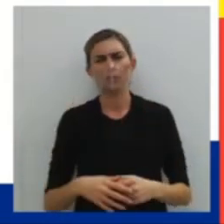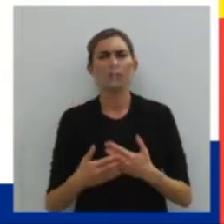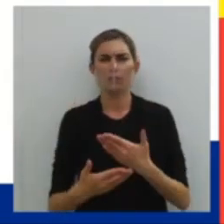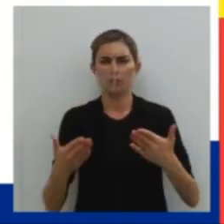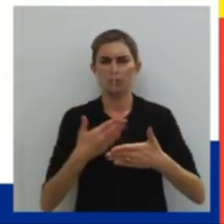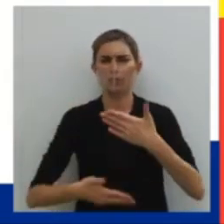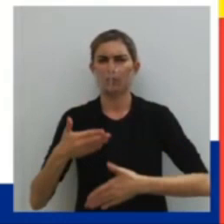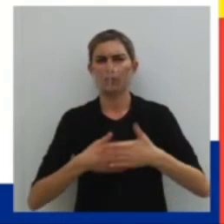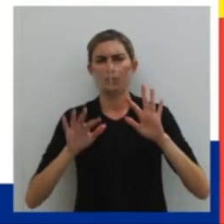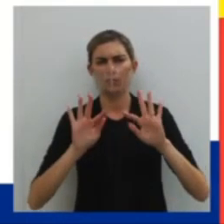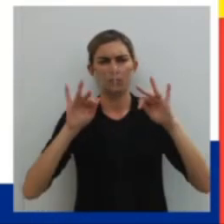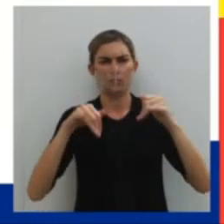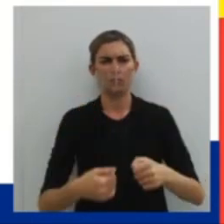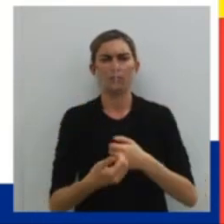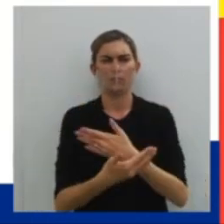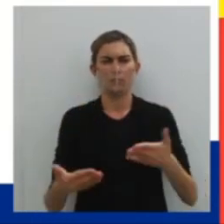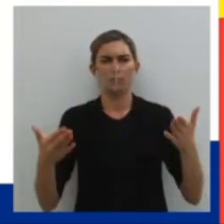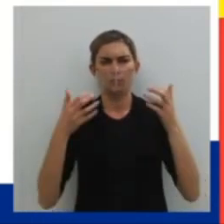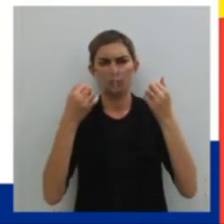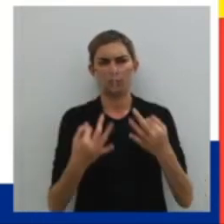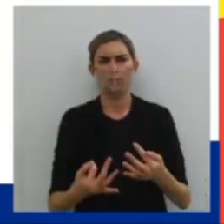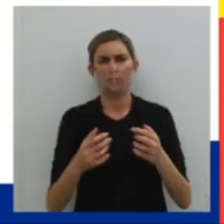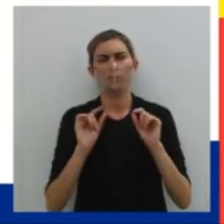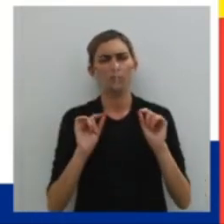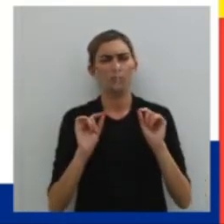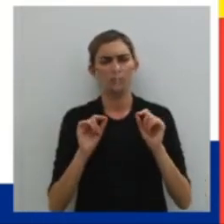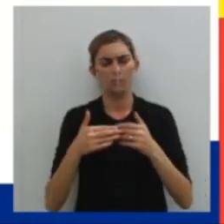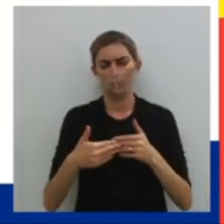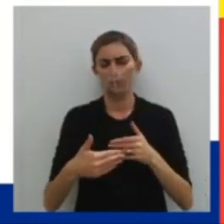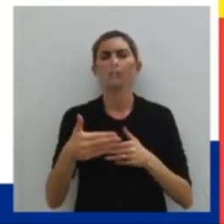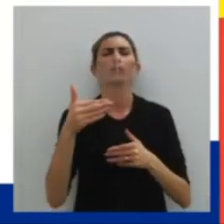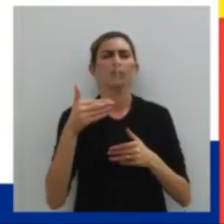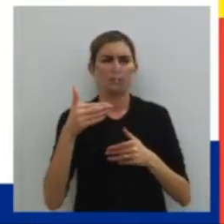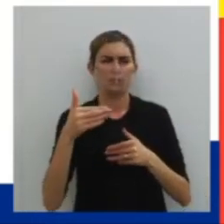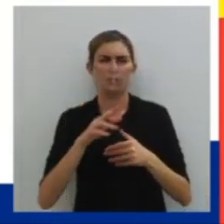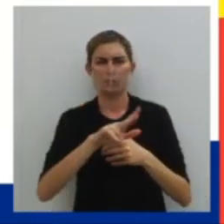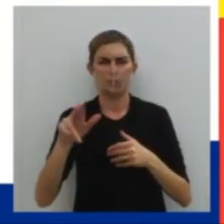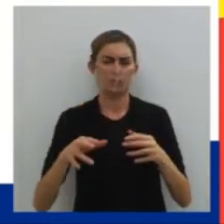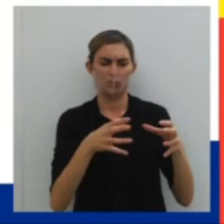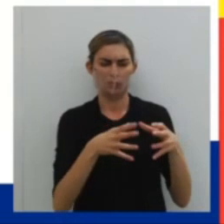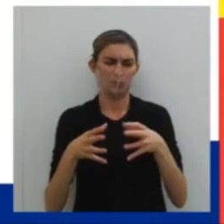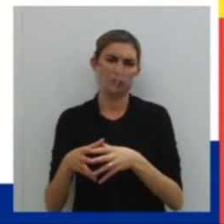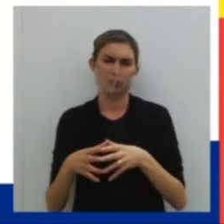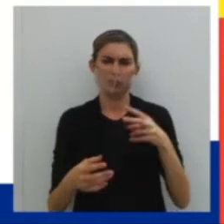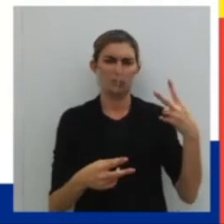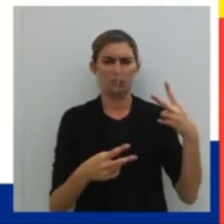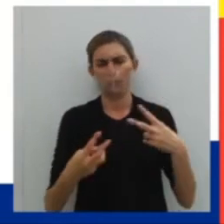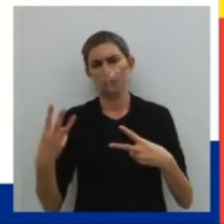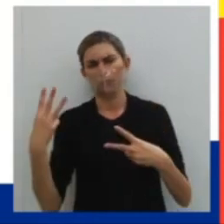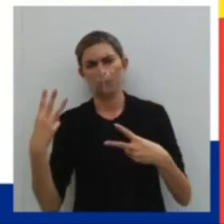essa relação final aqui fica definida para a gente a partir dos pares ordenados 2,